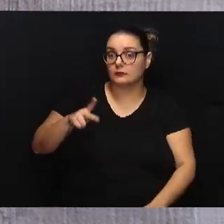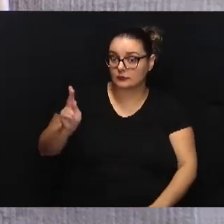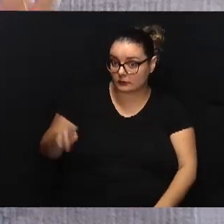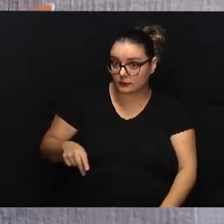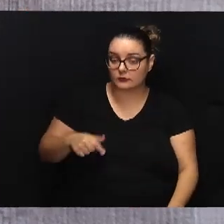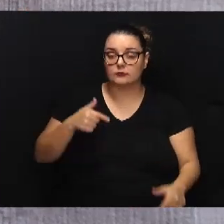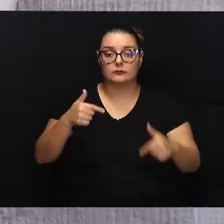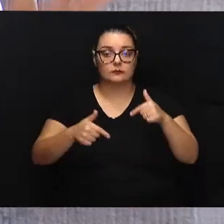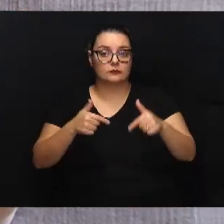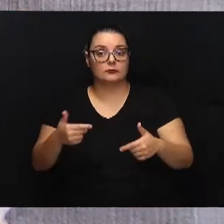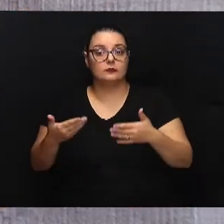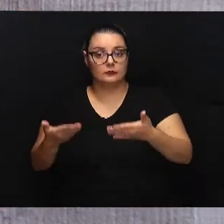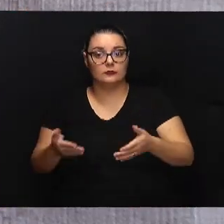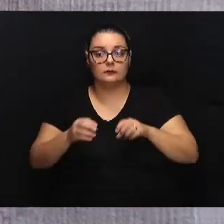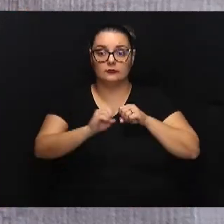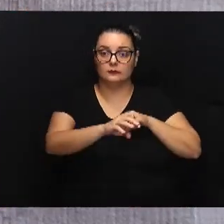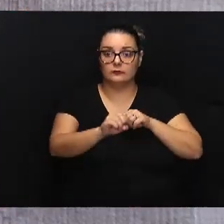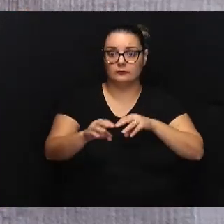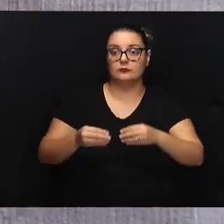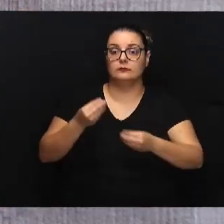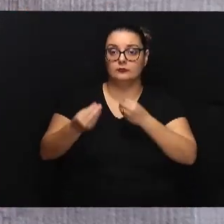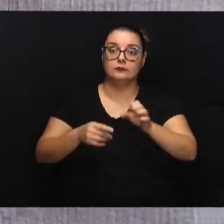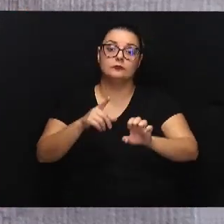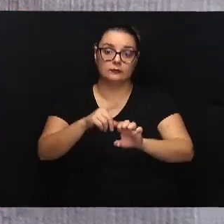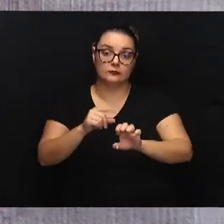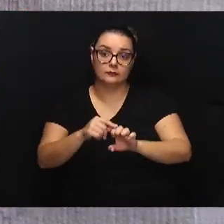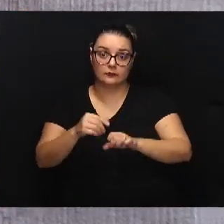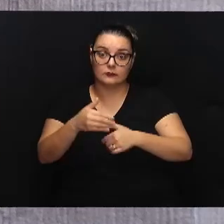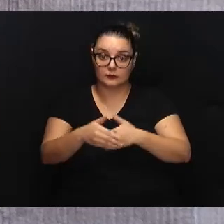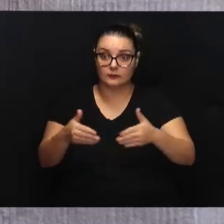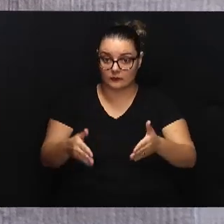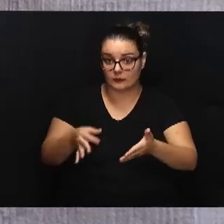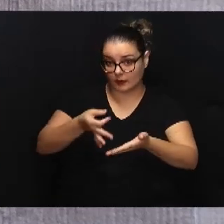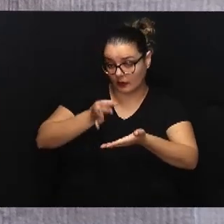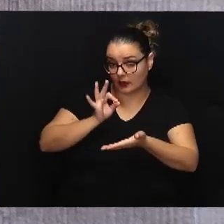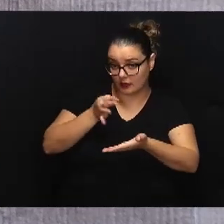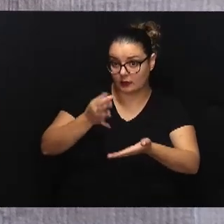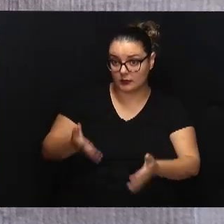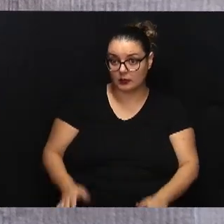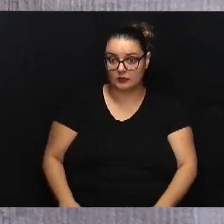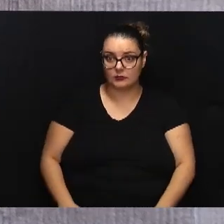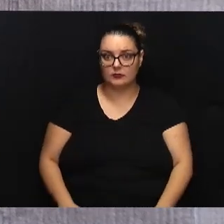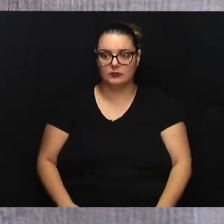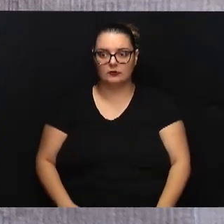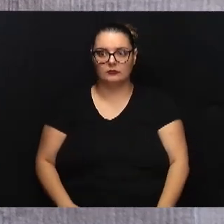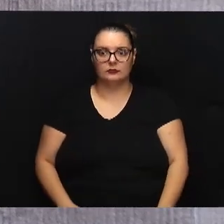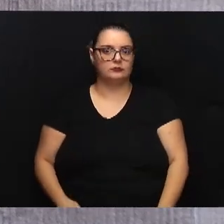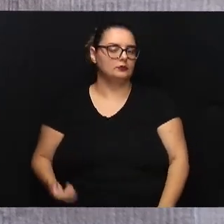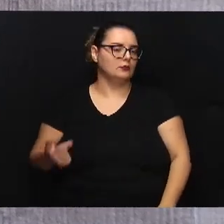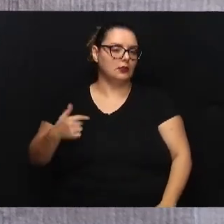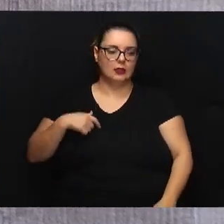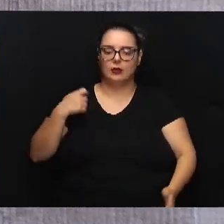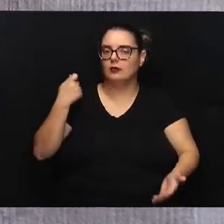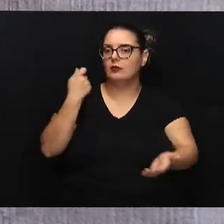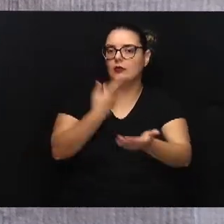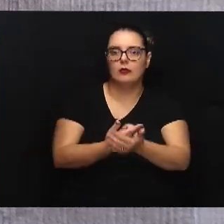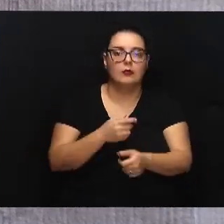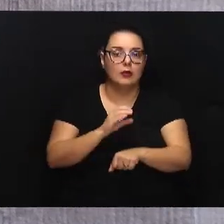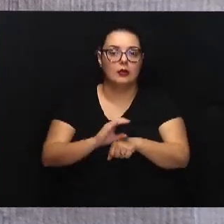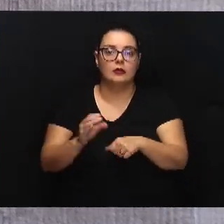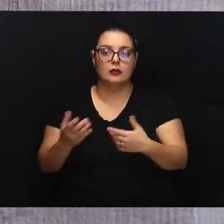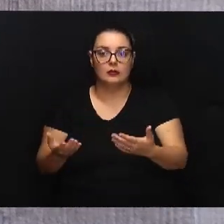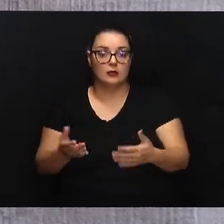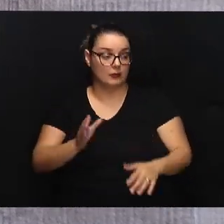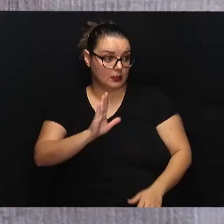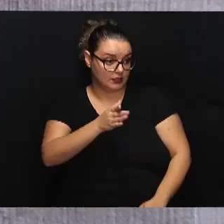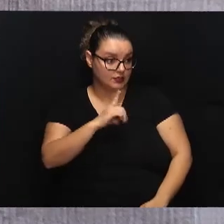isso e ensinavam como empreender com as cestas de café da manhã. E aí eu logo comprei um curso, só que assim... Mas você já tinha decidido